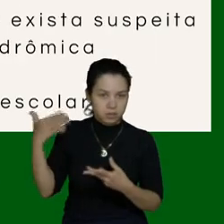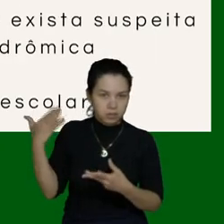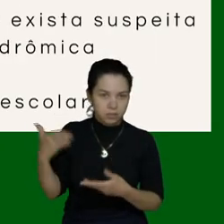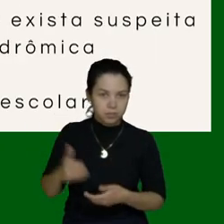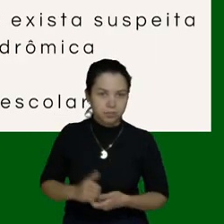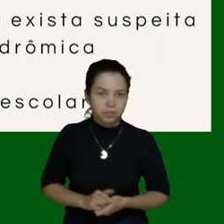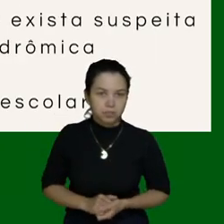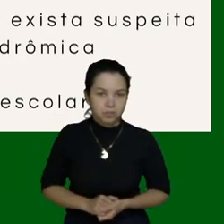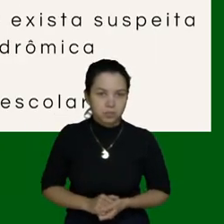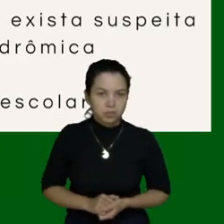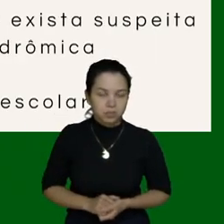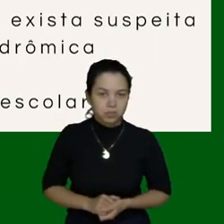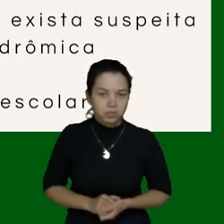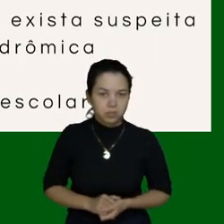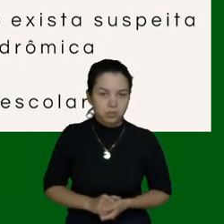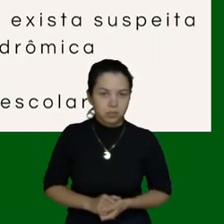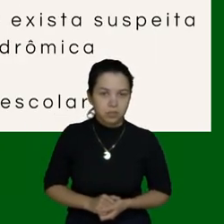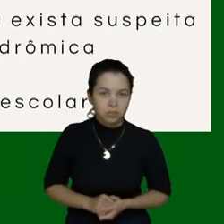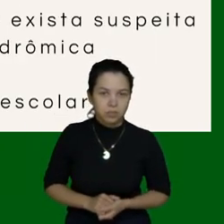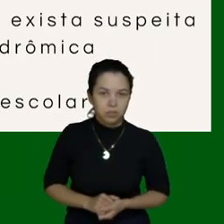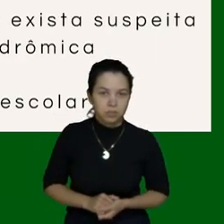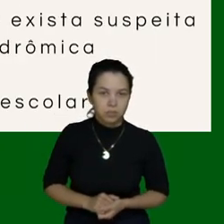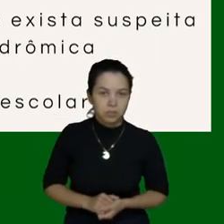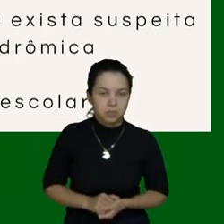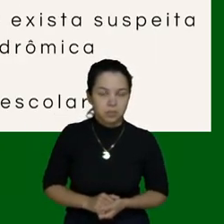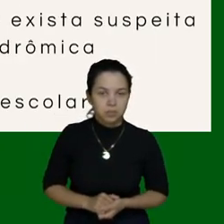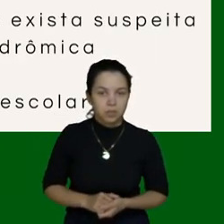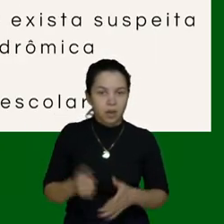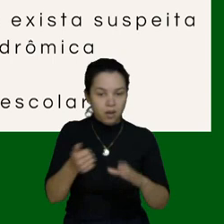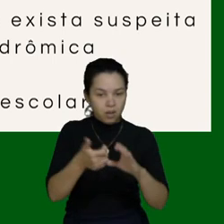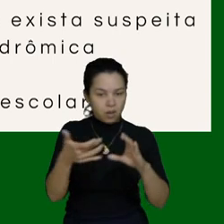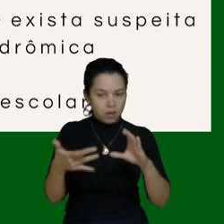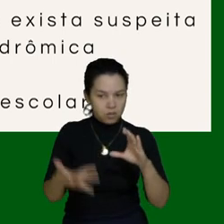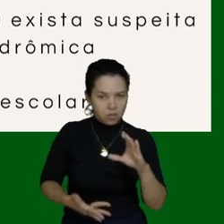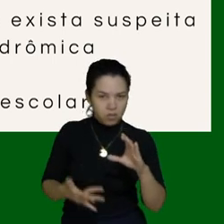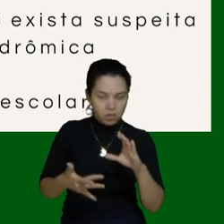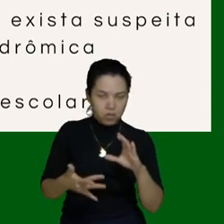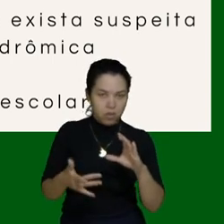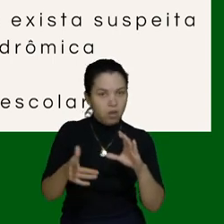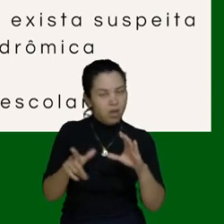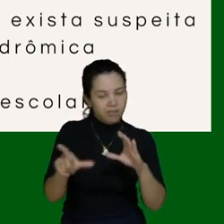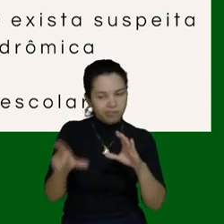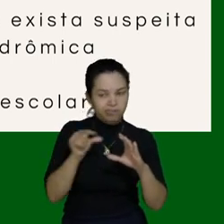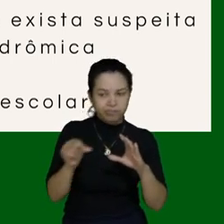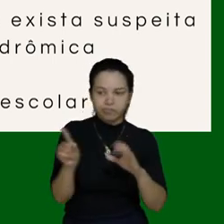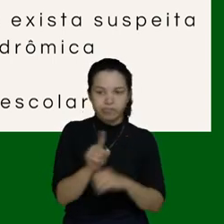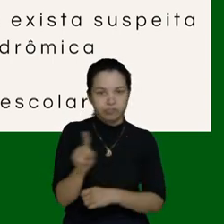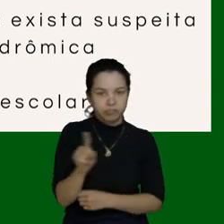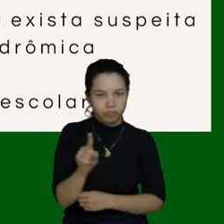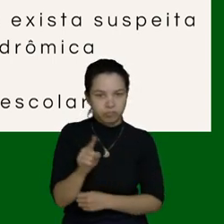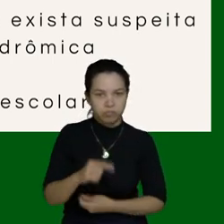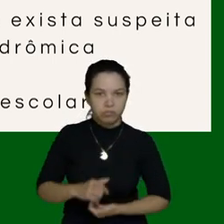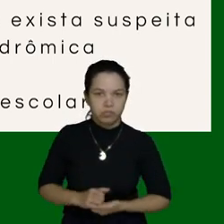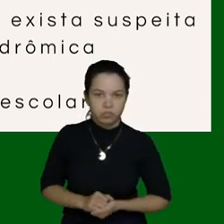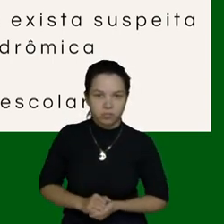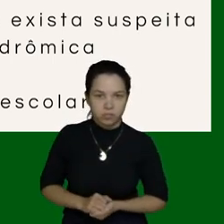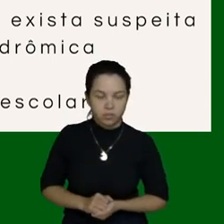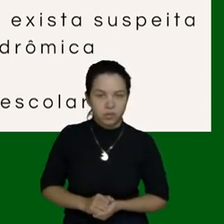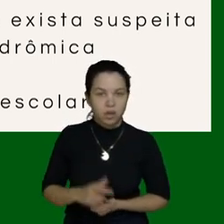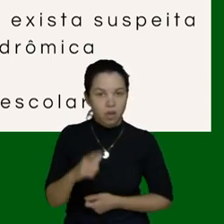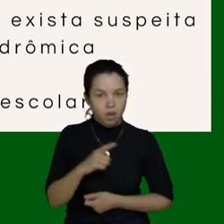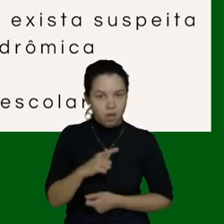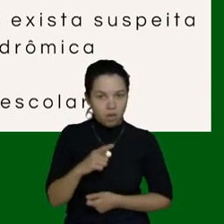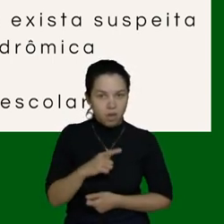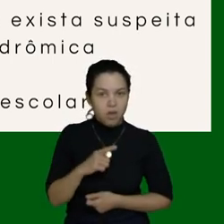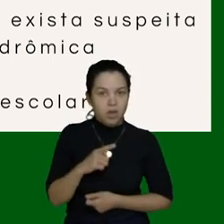né casos que a gente considera não elegível Ou seja criança que tem o transtorno intelectual